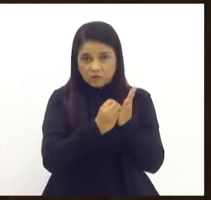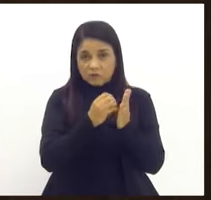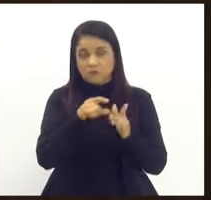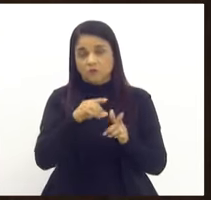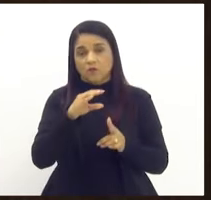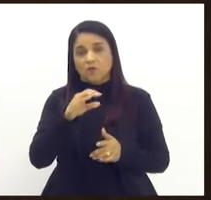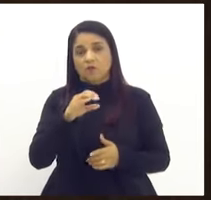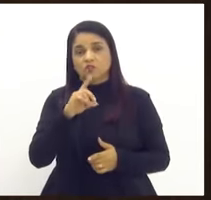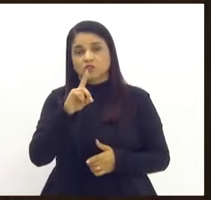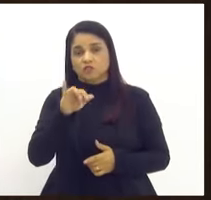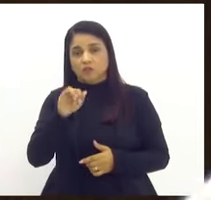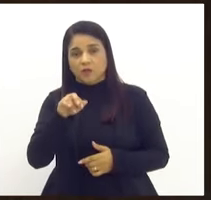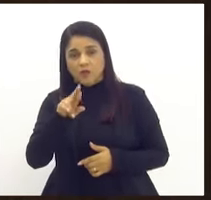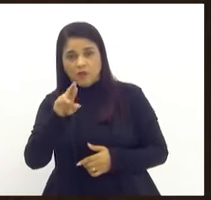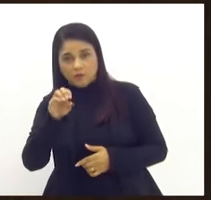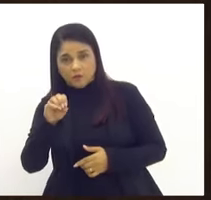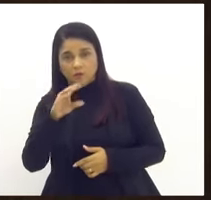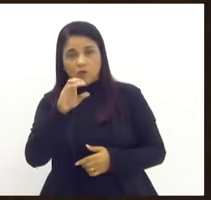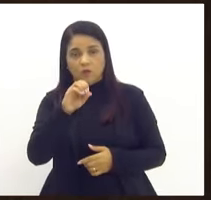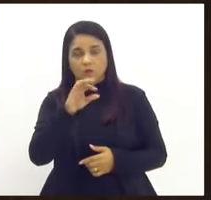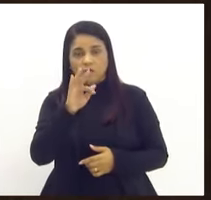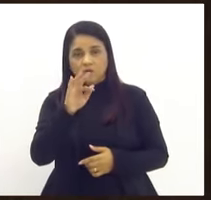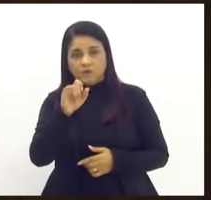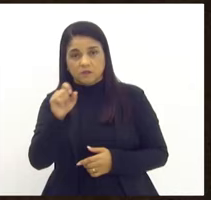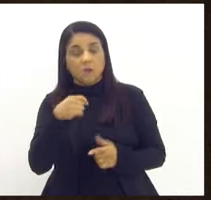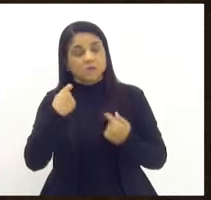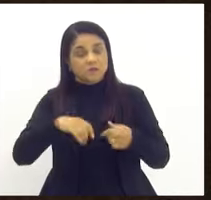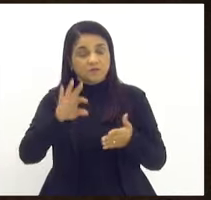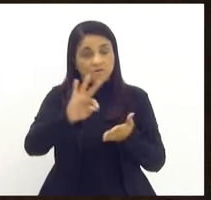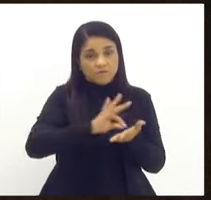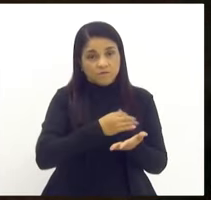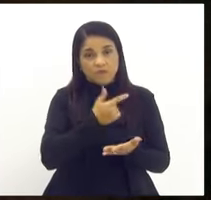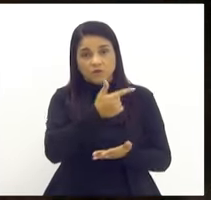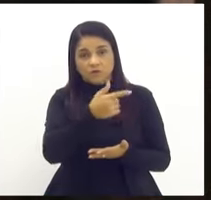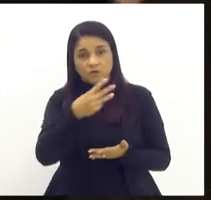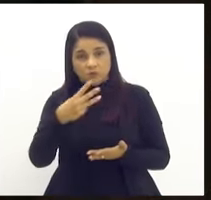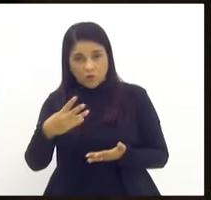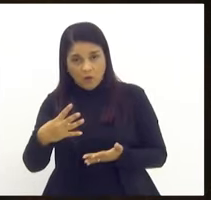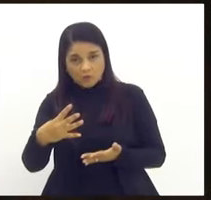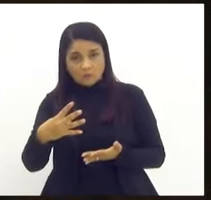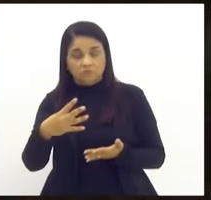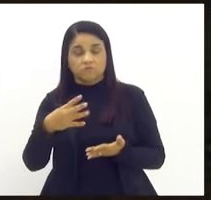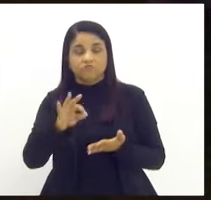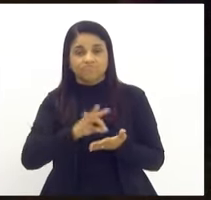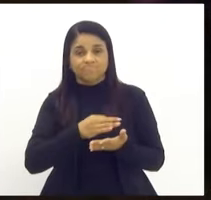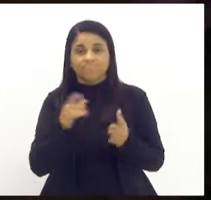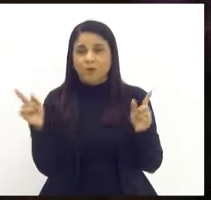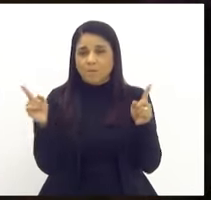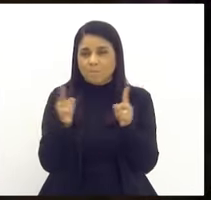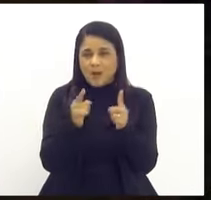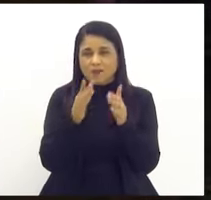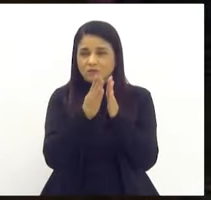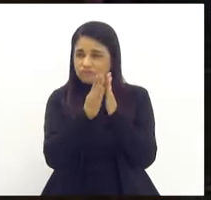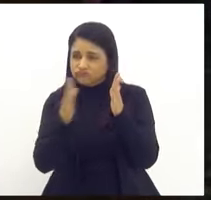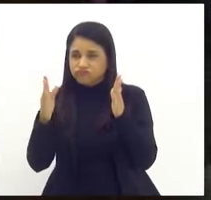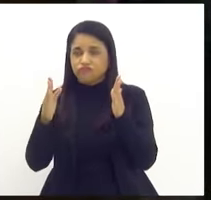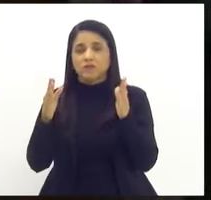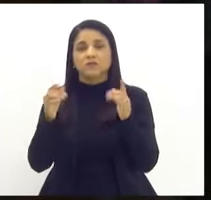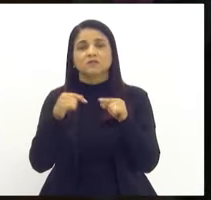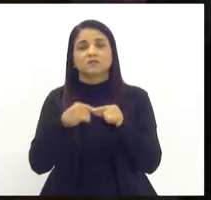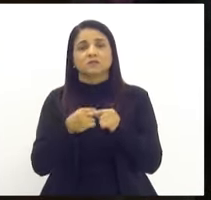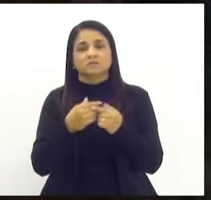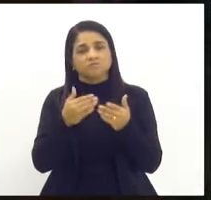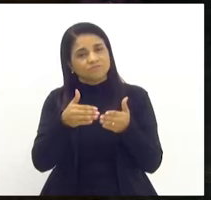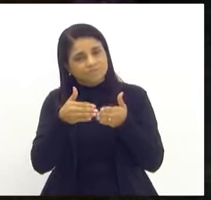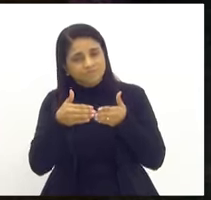precisa de articulações 24 assinaturas a gente precisa de um tempo então o prazo tá muito curto se pudesse encarecidamente para estender esse